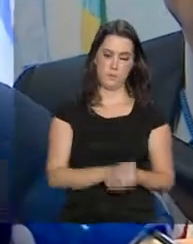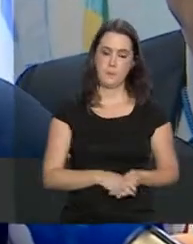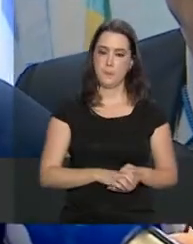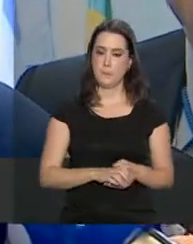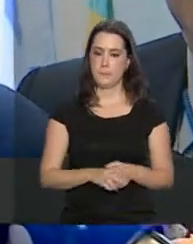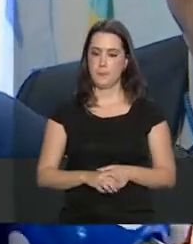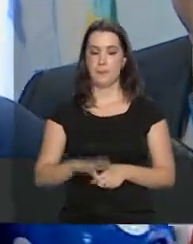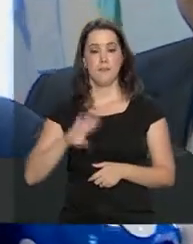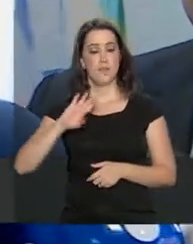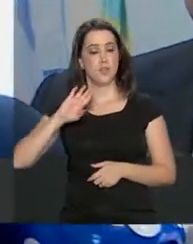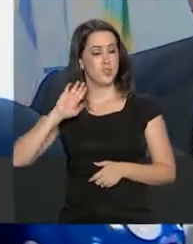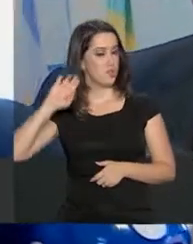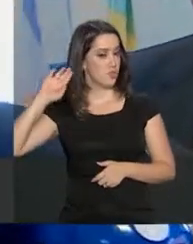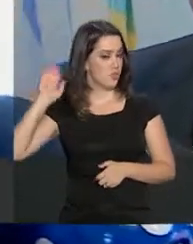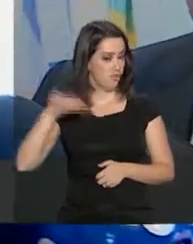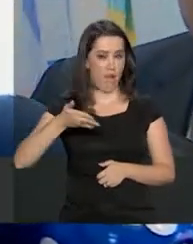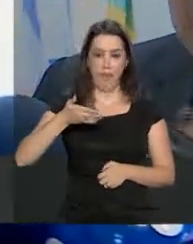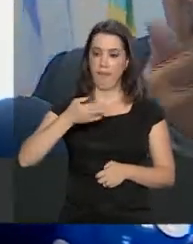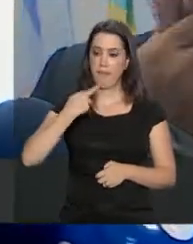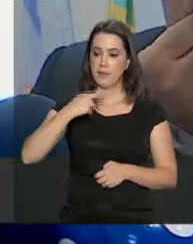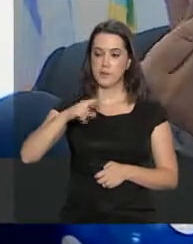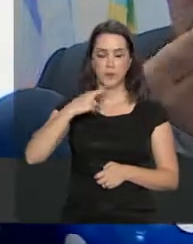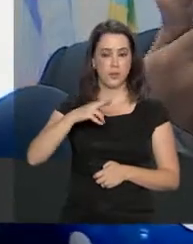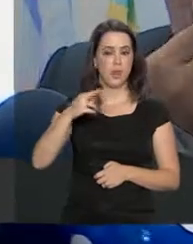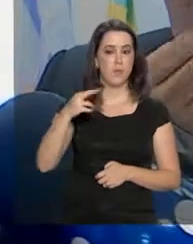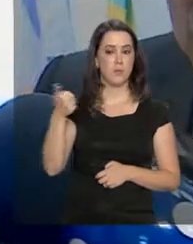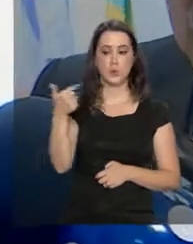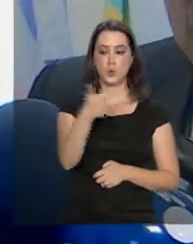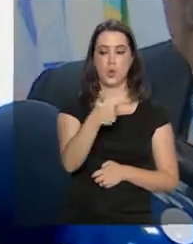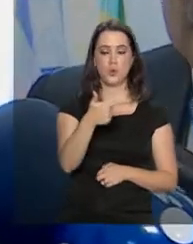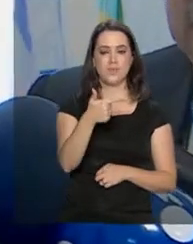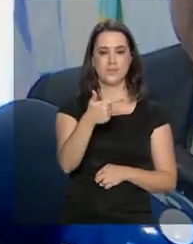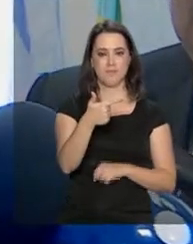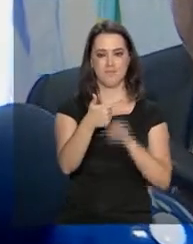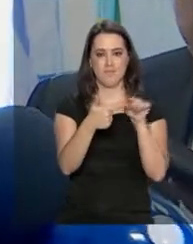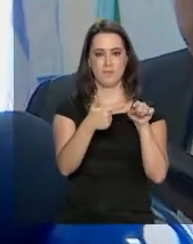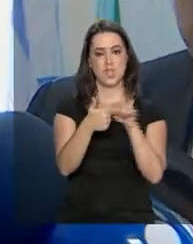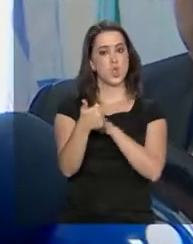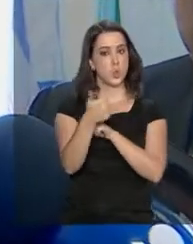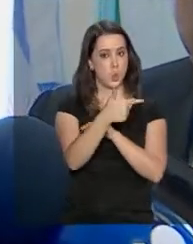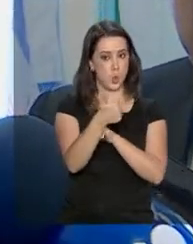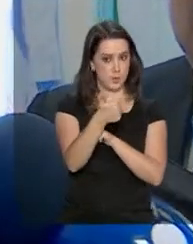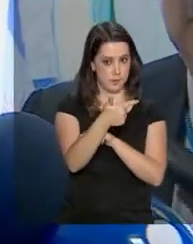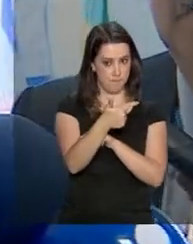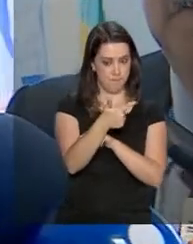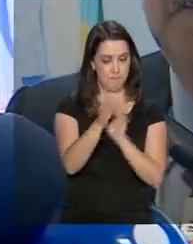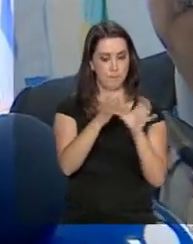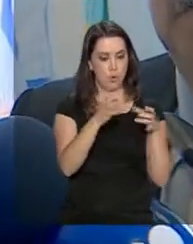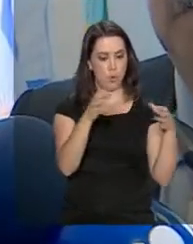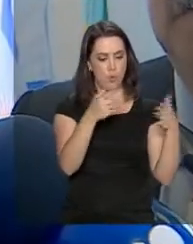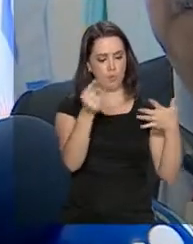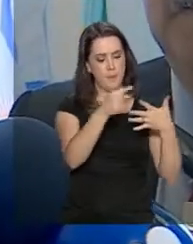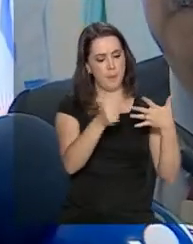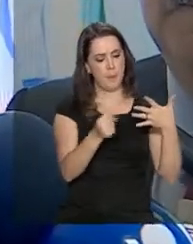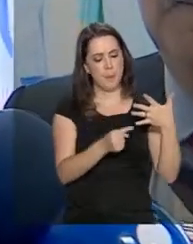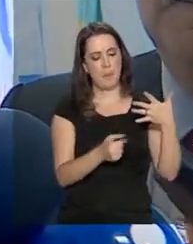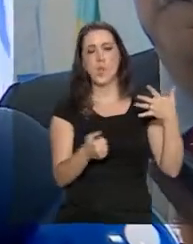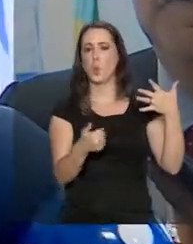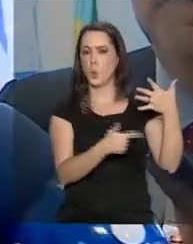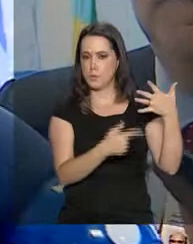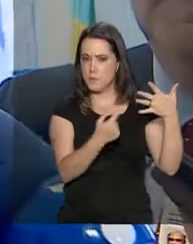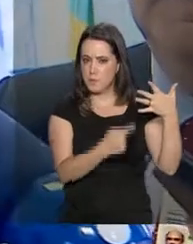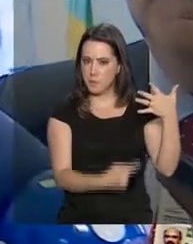de 12 dos 15 principais do x10 negociação avançamos imensamente sobraram alguns